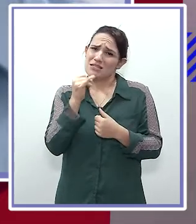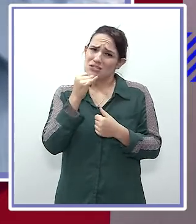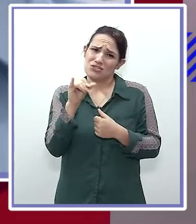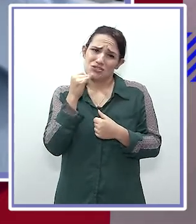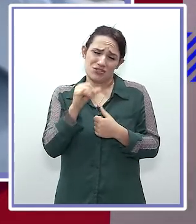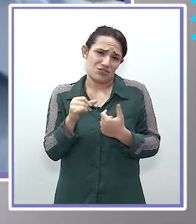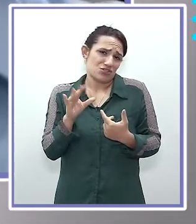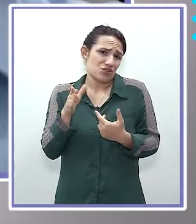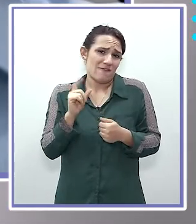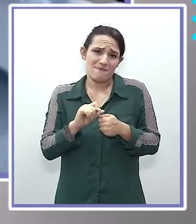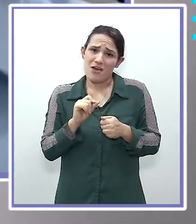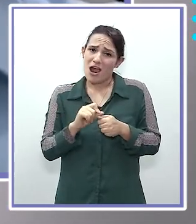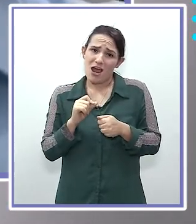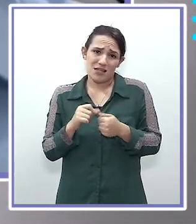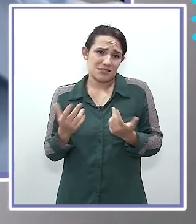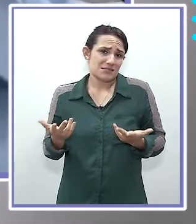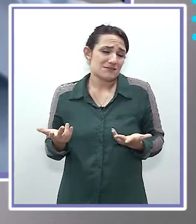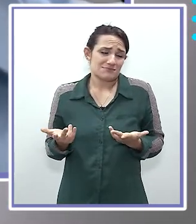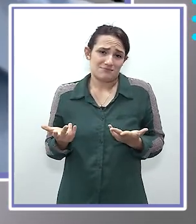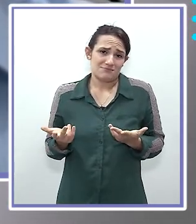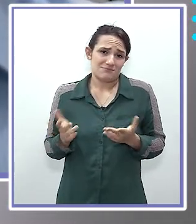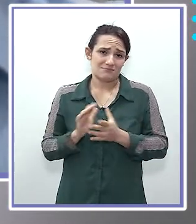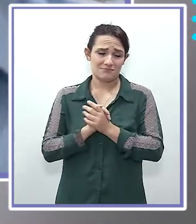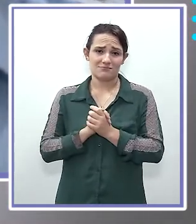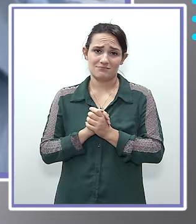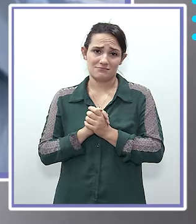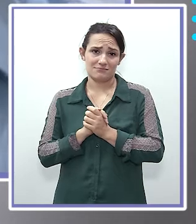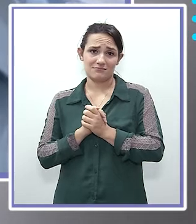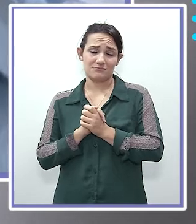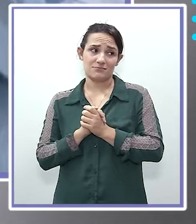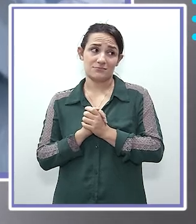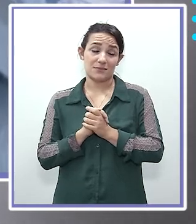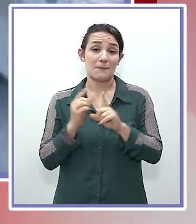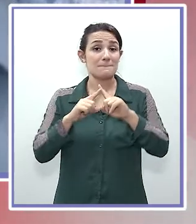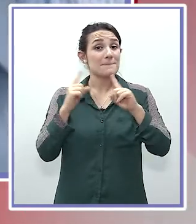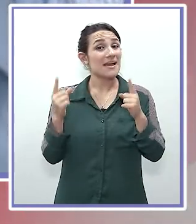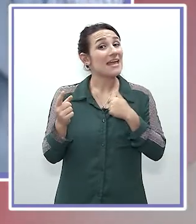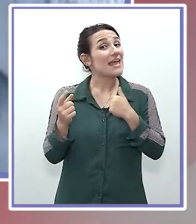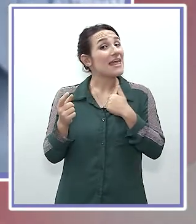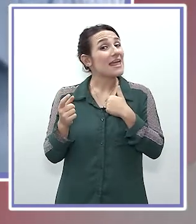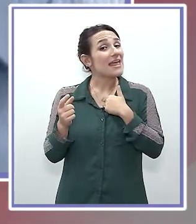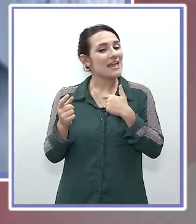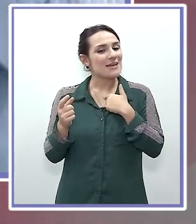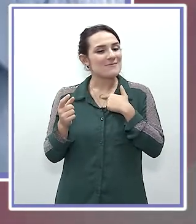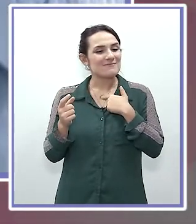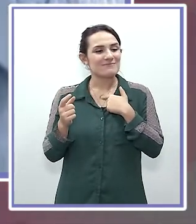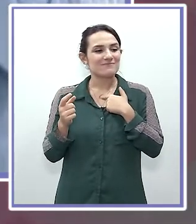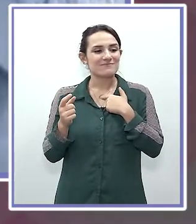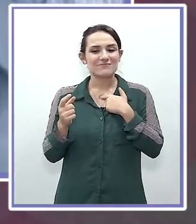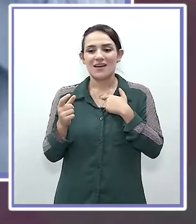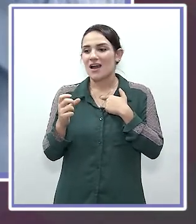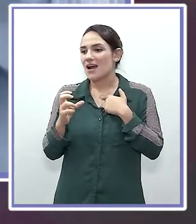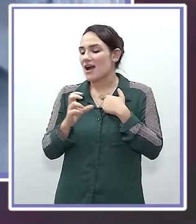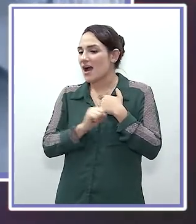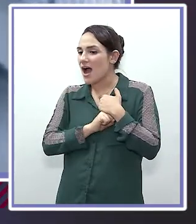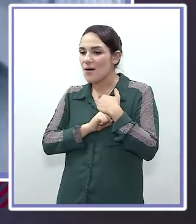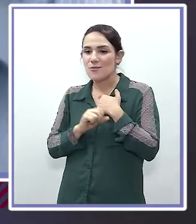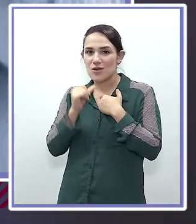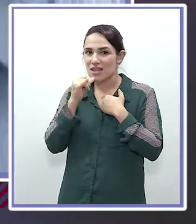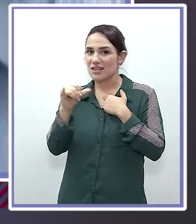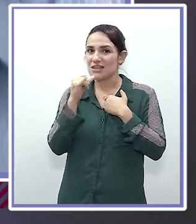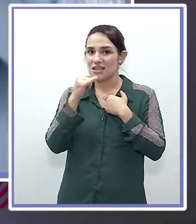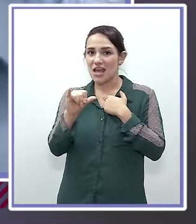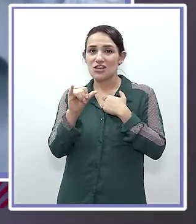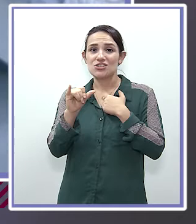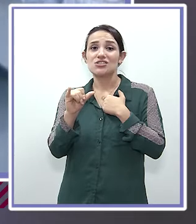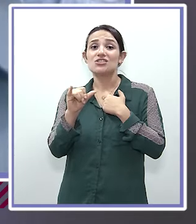sempre importante você gerar, sempre importante. Agora, eu, enquanto um entusiasta das energias renováveis,